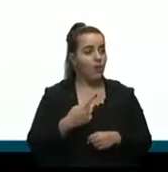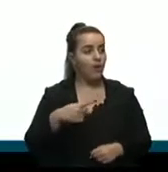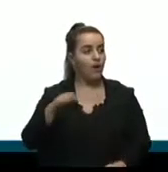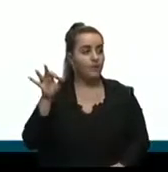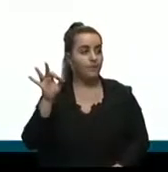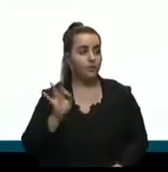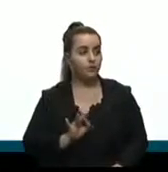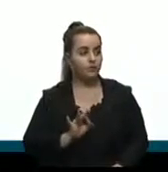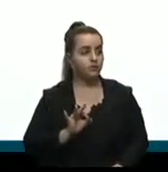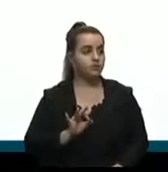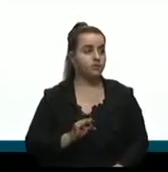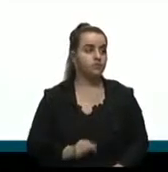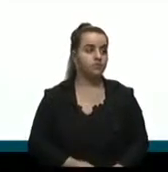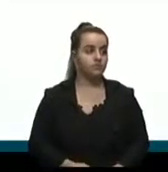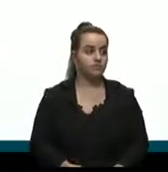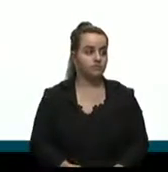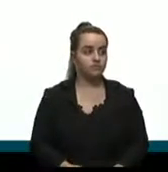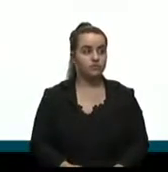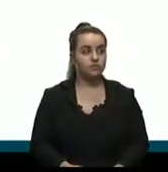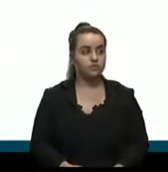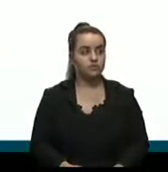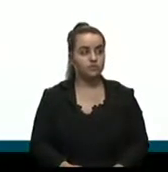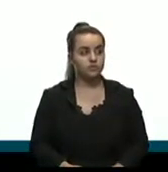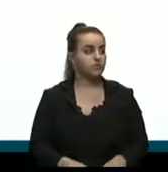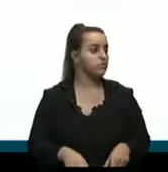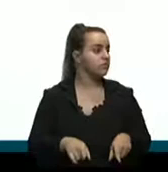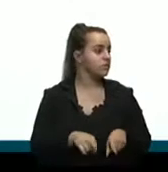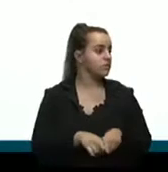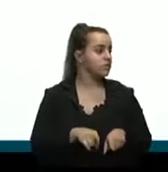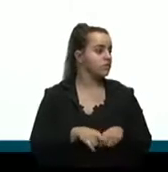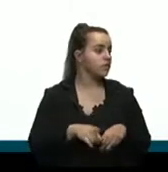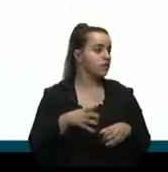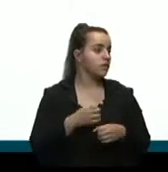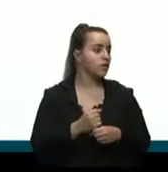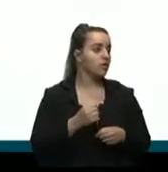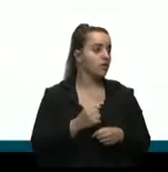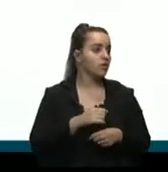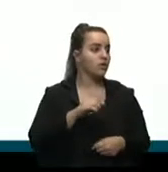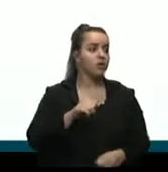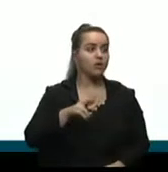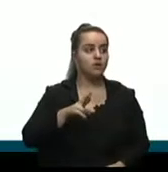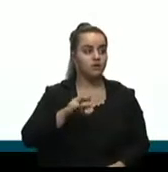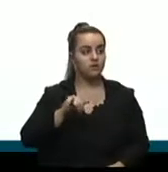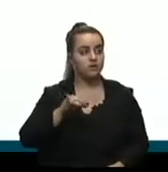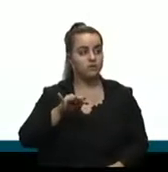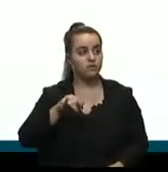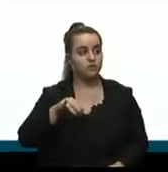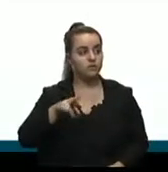porcentagens, operações aritméticas básicas.